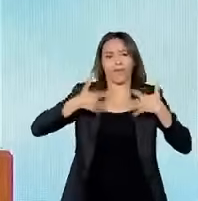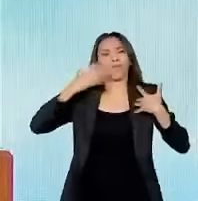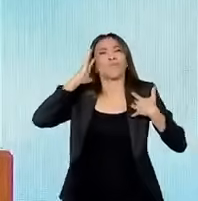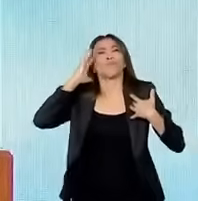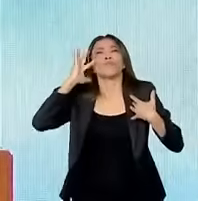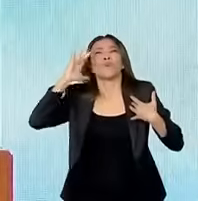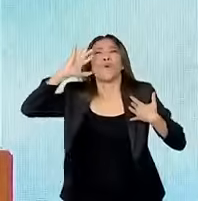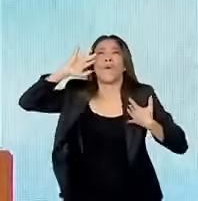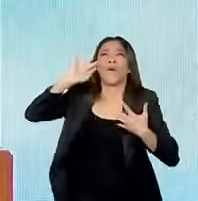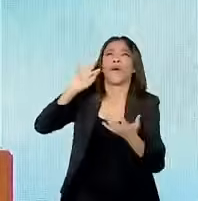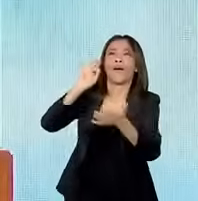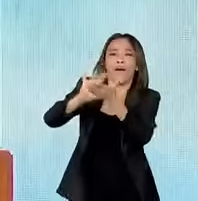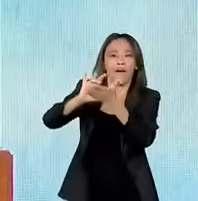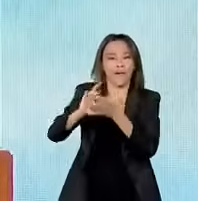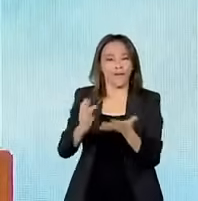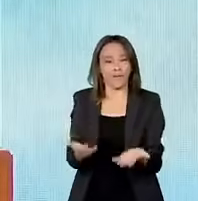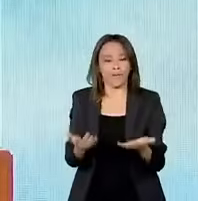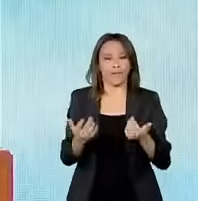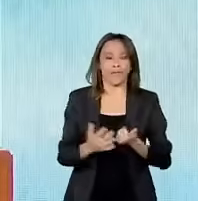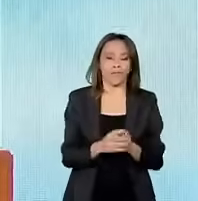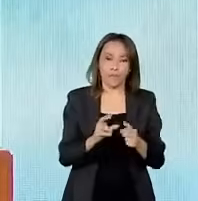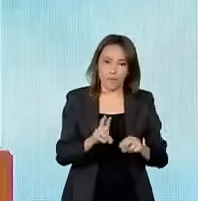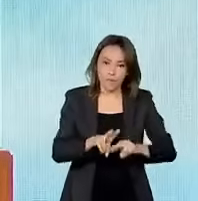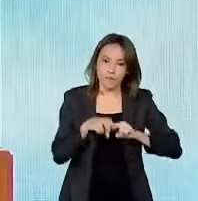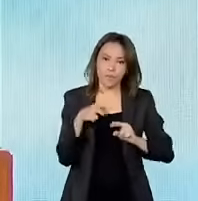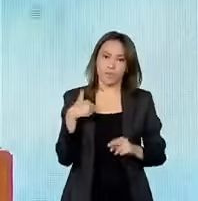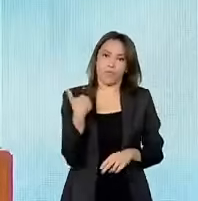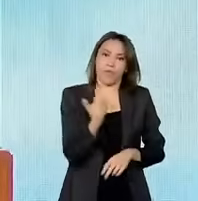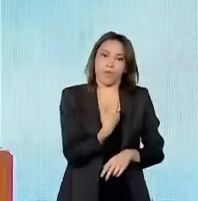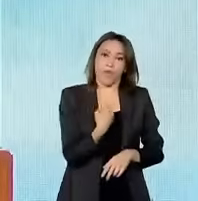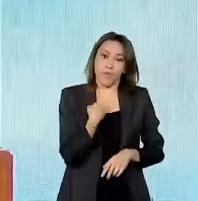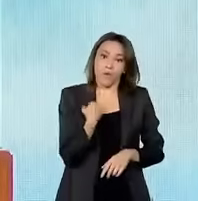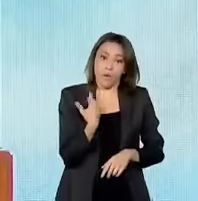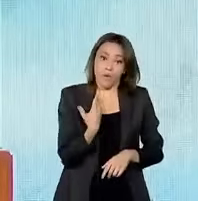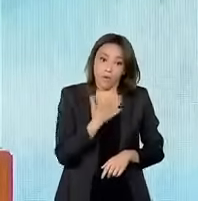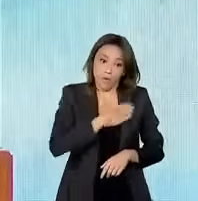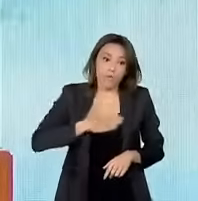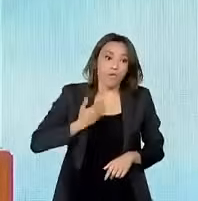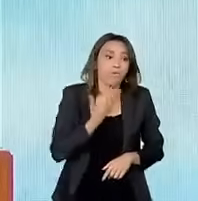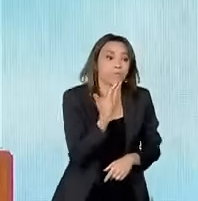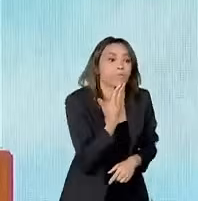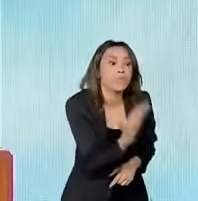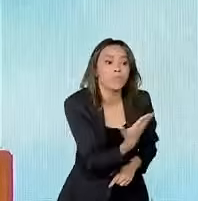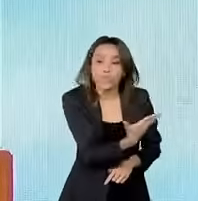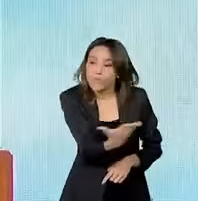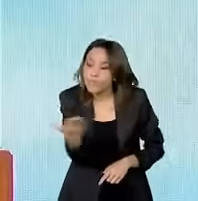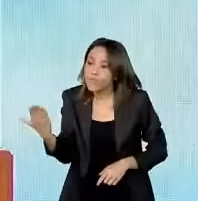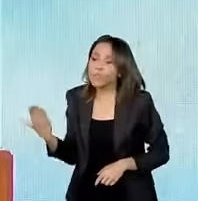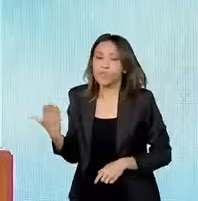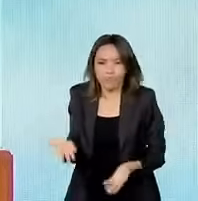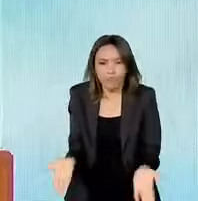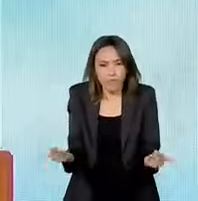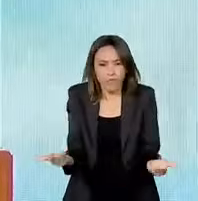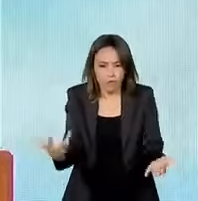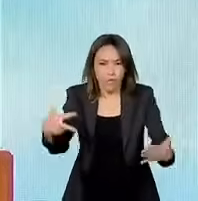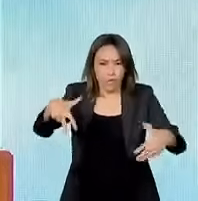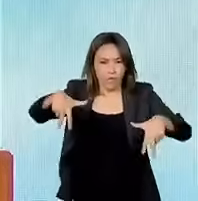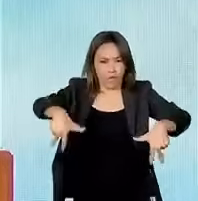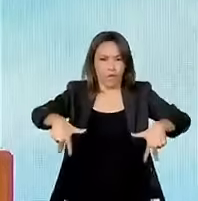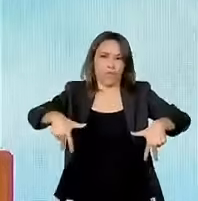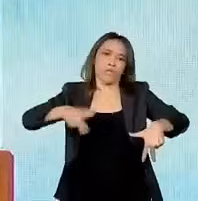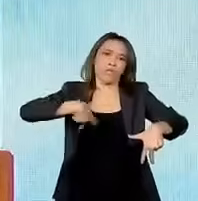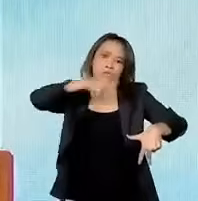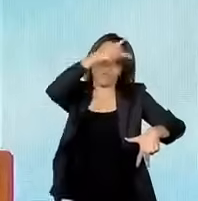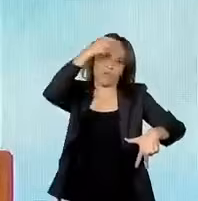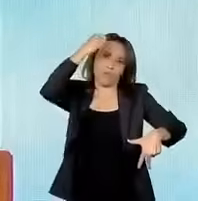sendo realizados. E é por isso que eu gostaria de pedir aos prefeitos que aqui estão, que se levantassem, para que